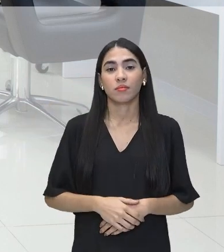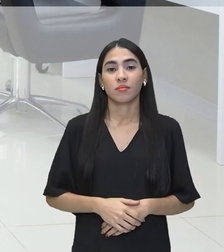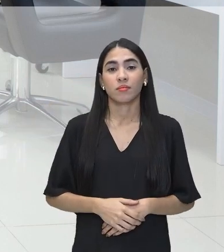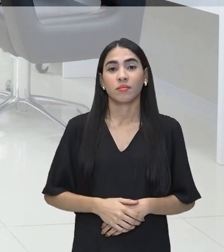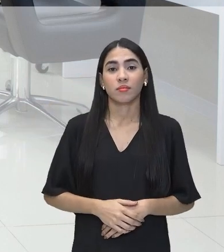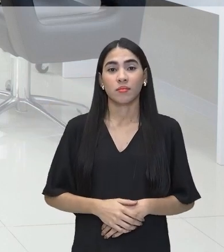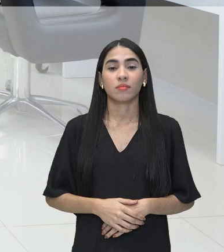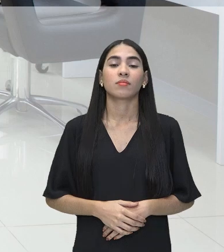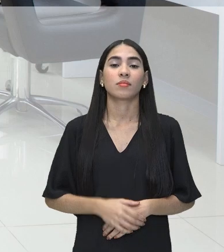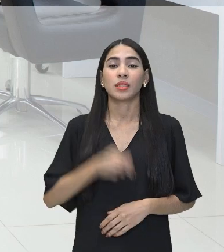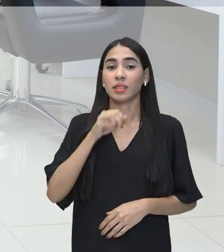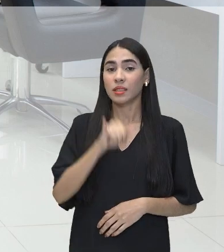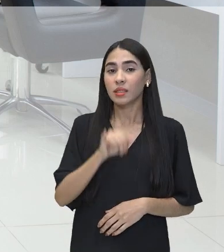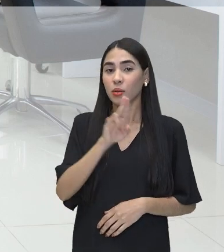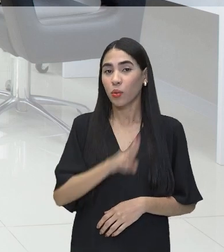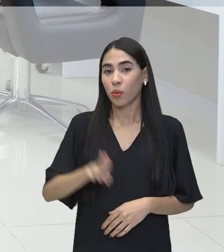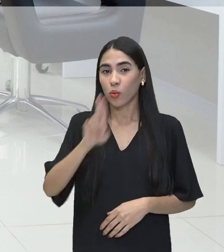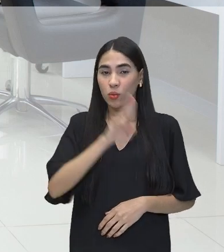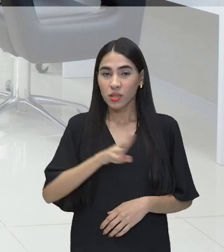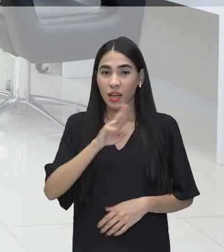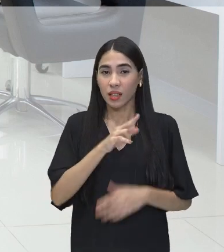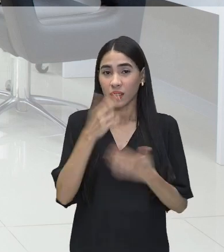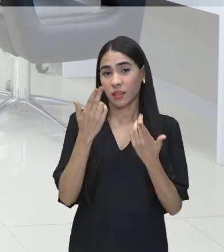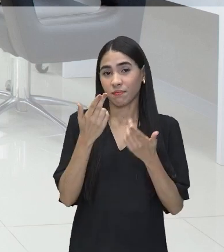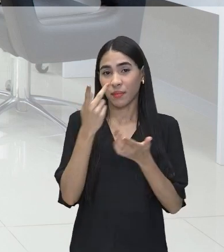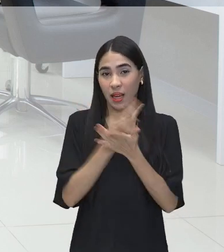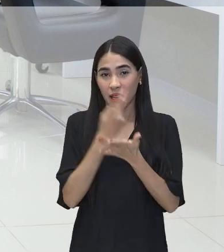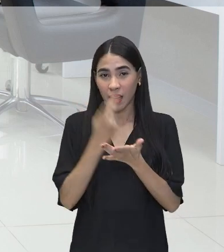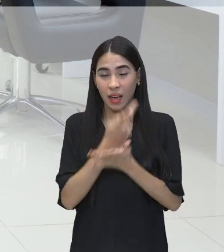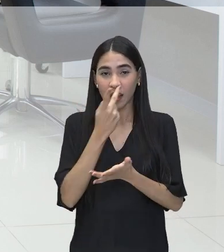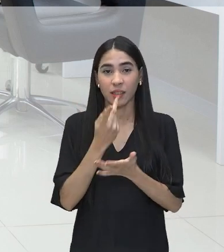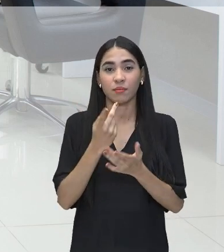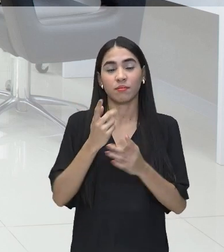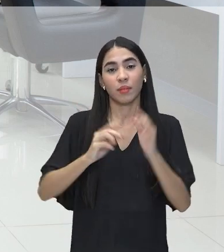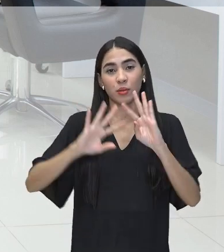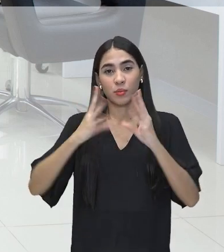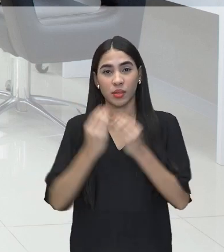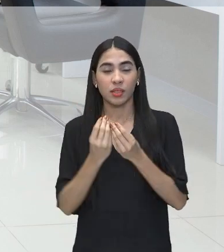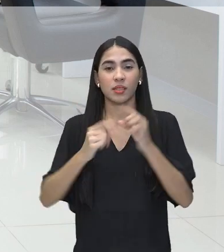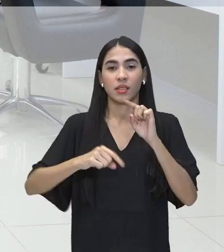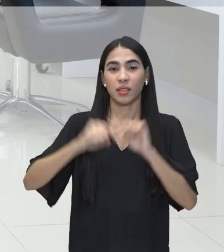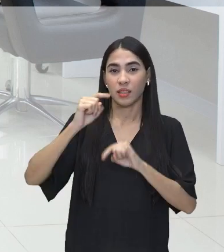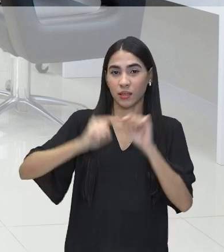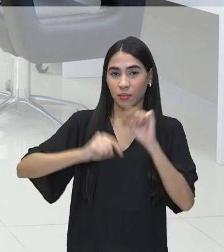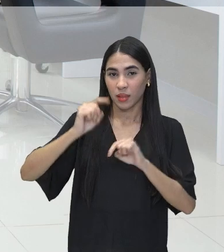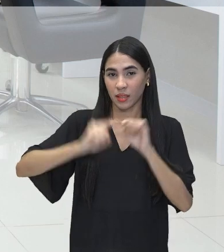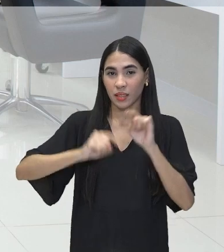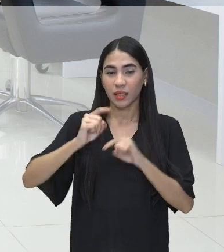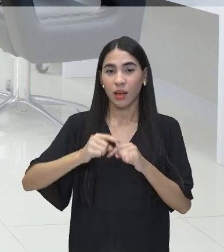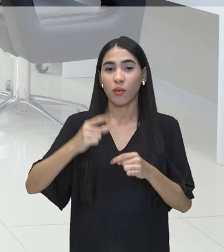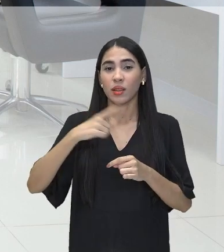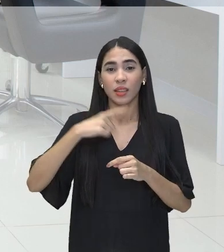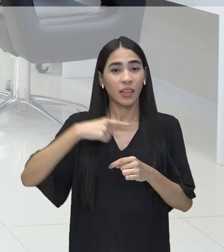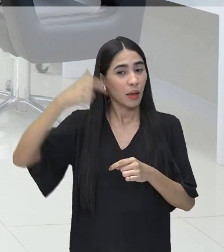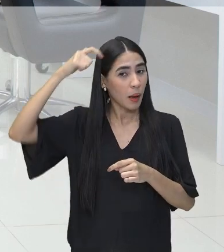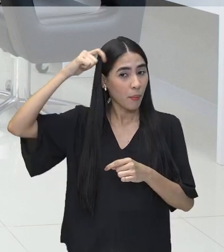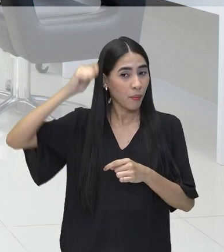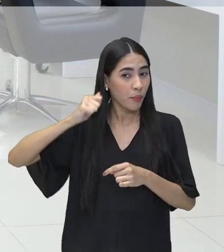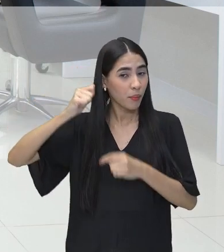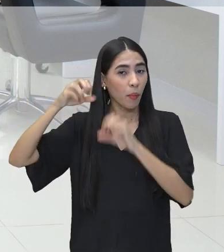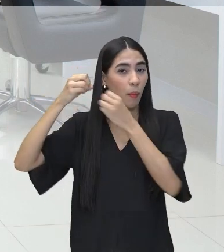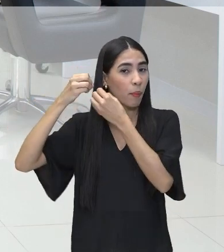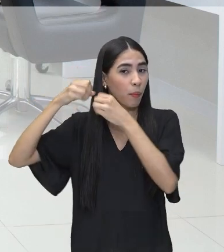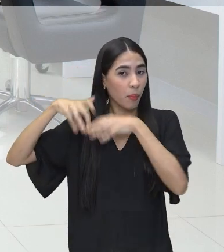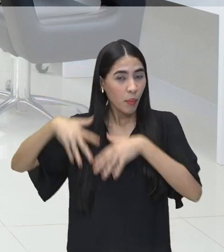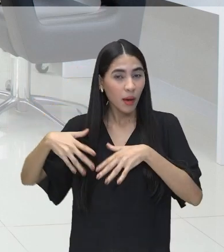Quando usada de forma indevida, o elemento causa queda de cabelo, irritação